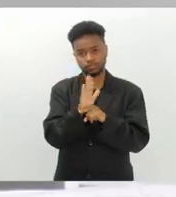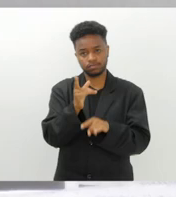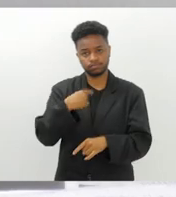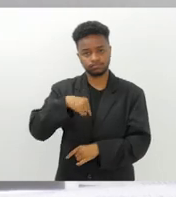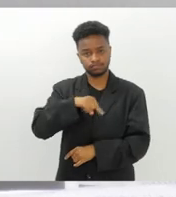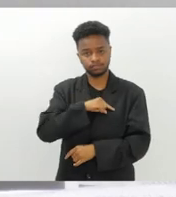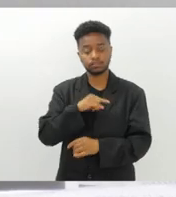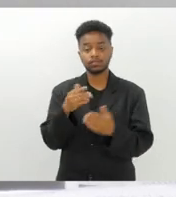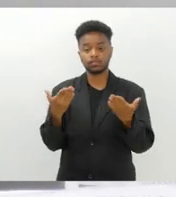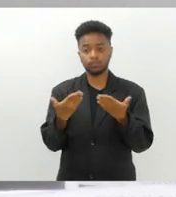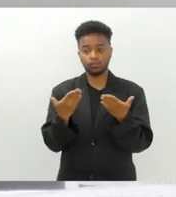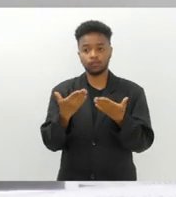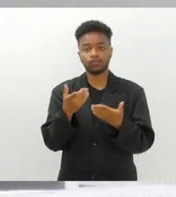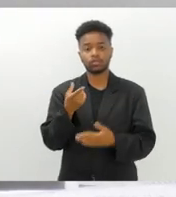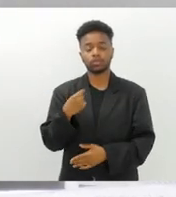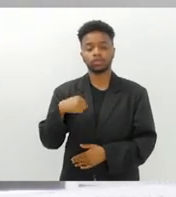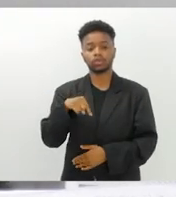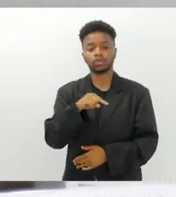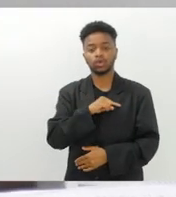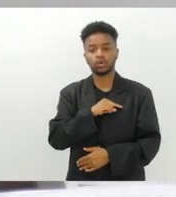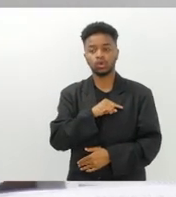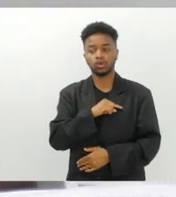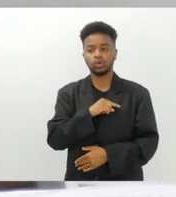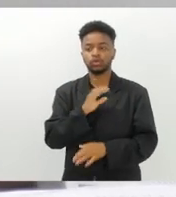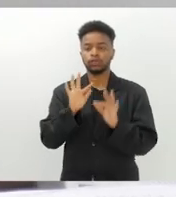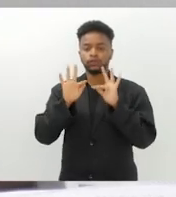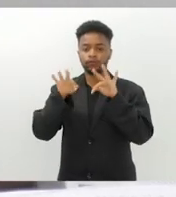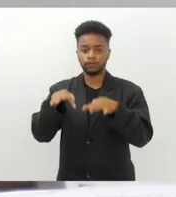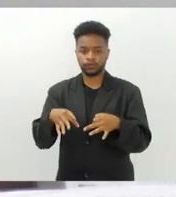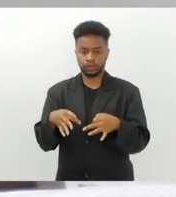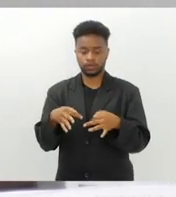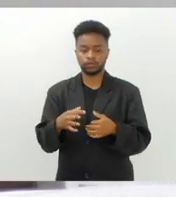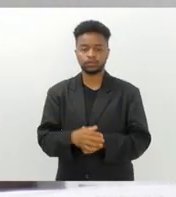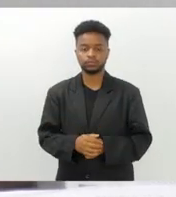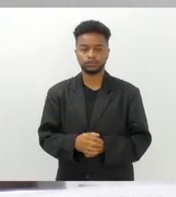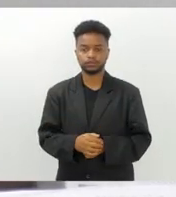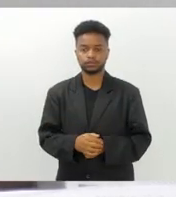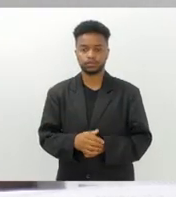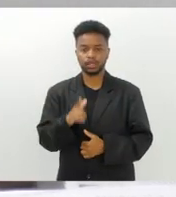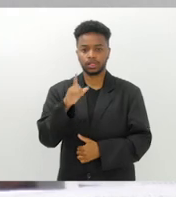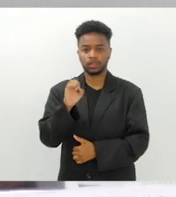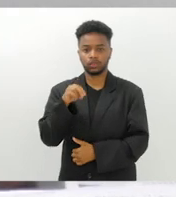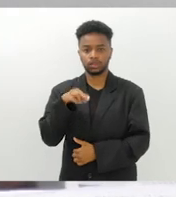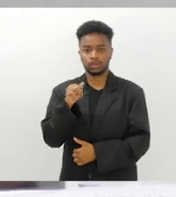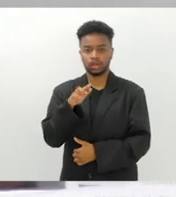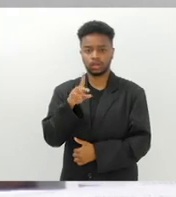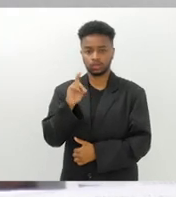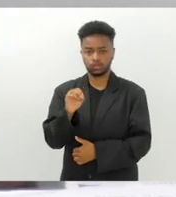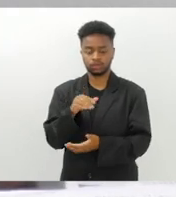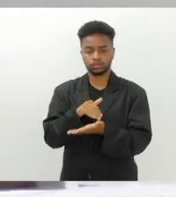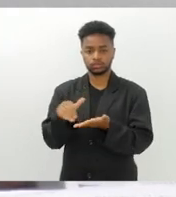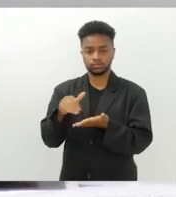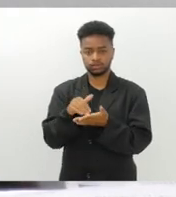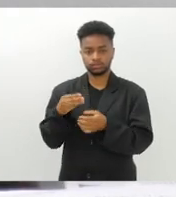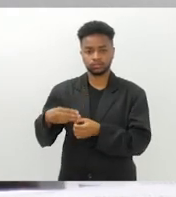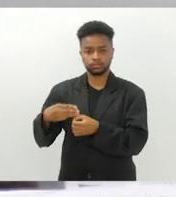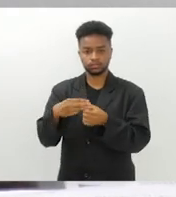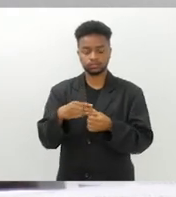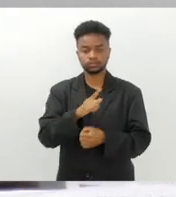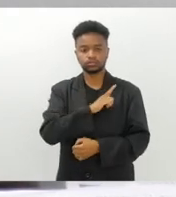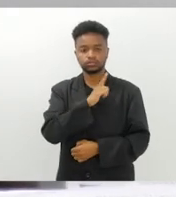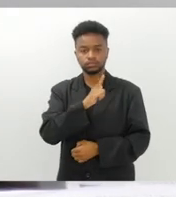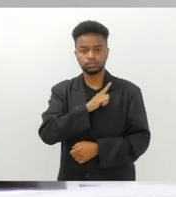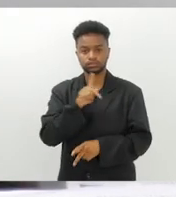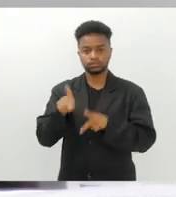Bom, então agora estamos partindo para o encerramento. O Leonardo Matos, da Secretaria Municipal da Gerência